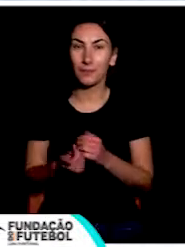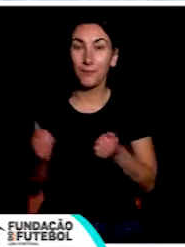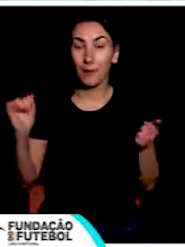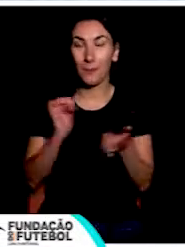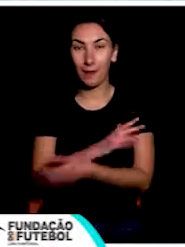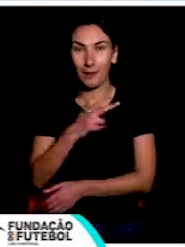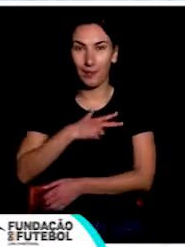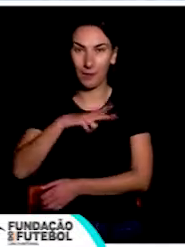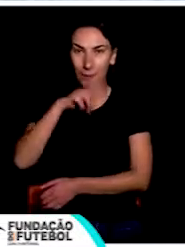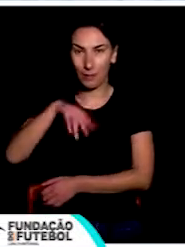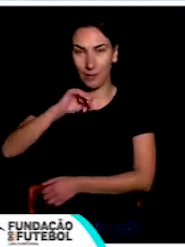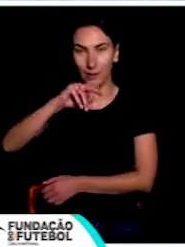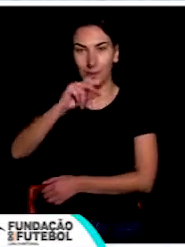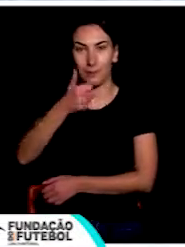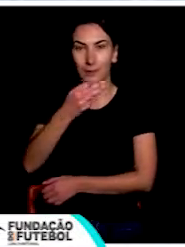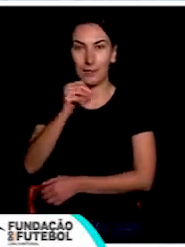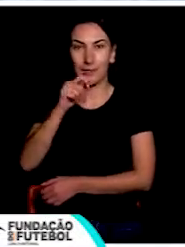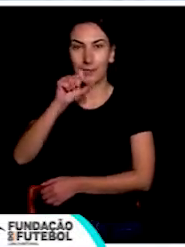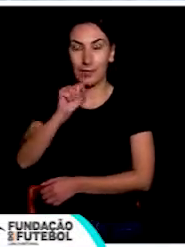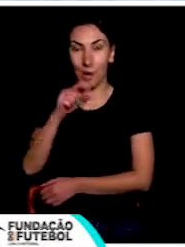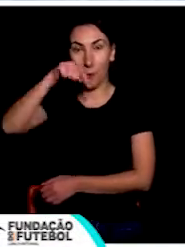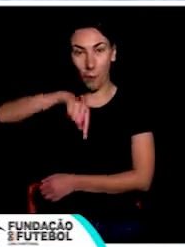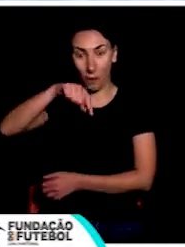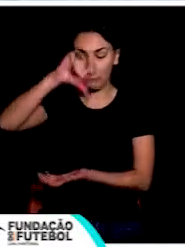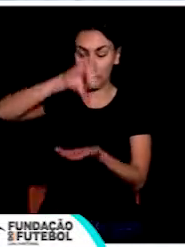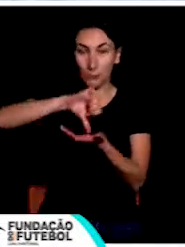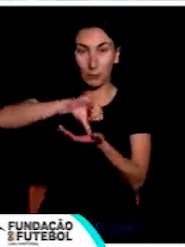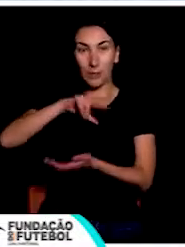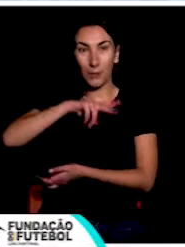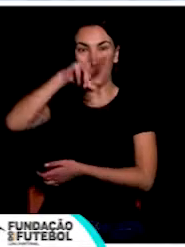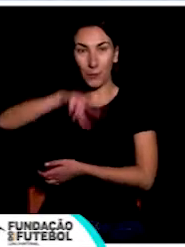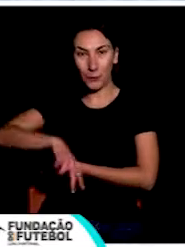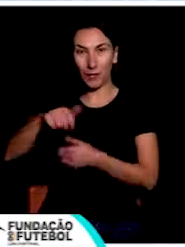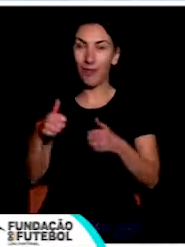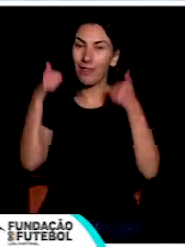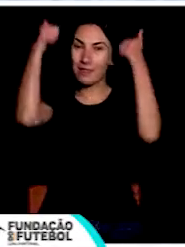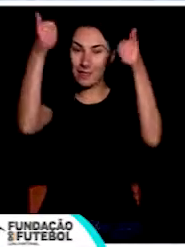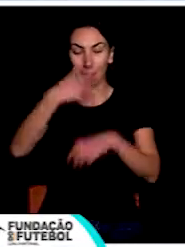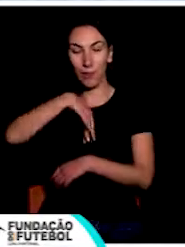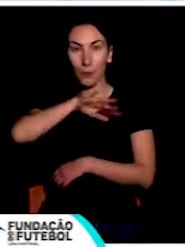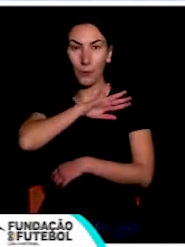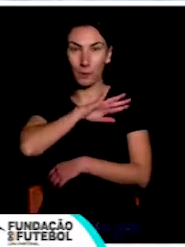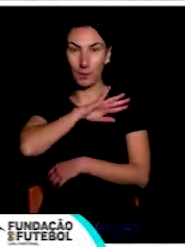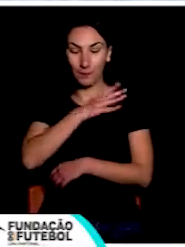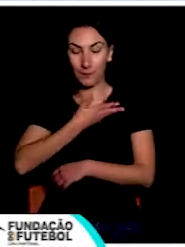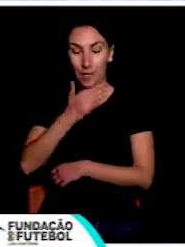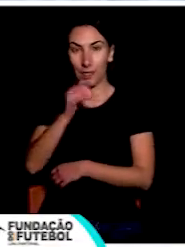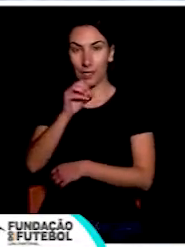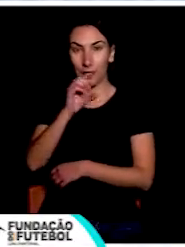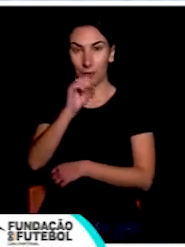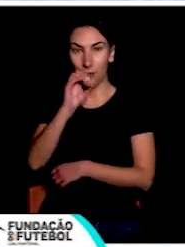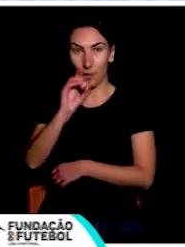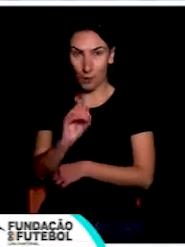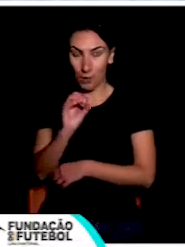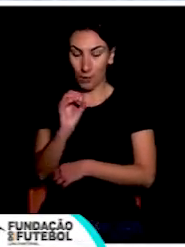Bem-vindos ao magazine da Liga Portugal SabSec. Hoje, bem no centro de Portugal, a partir da cidade de Coimbra.